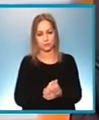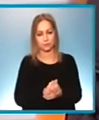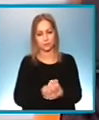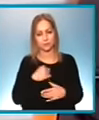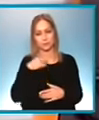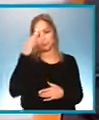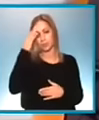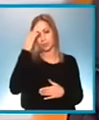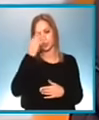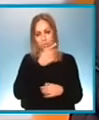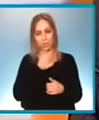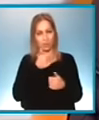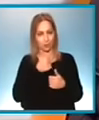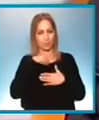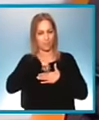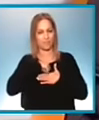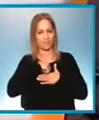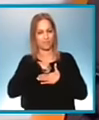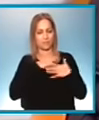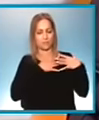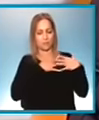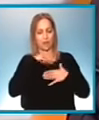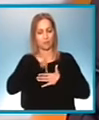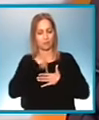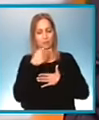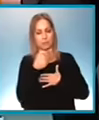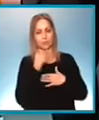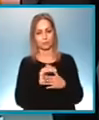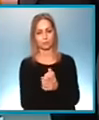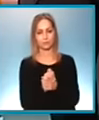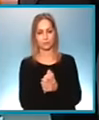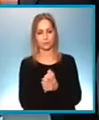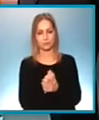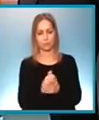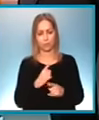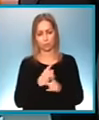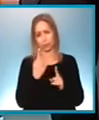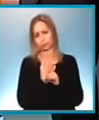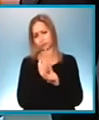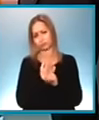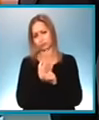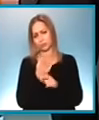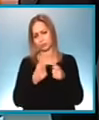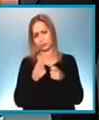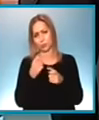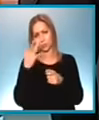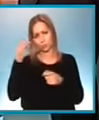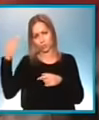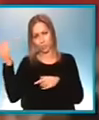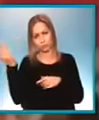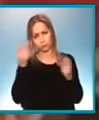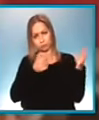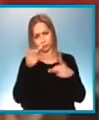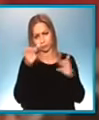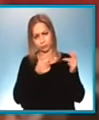Achei que tinha fado dentro dela. Achei. Porque passam por lá muitos portugueses estrangeiros.